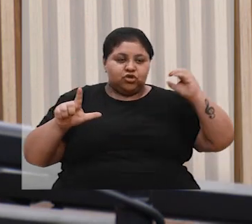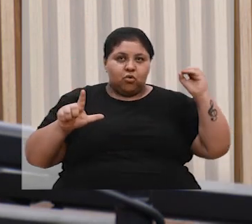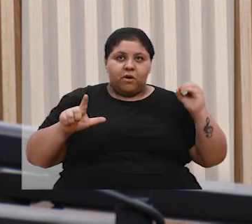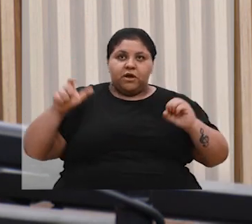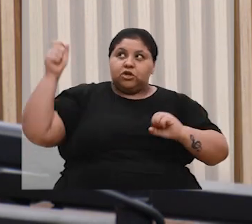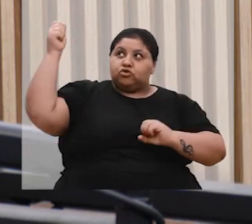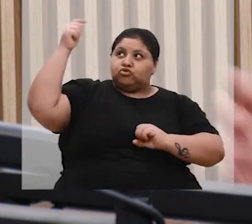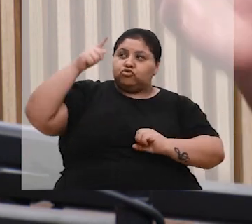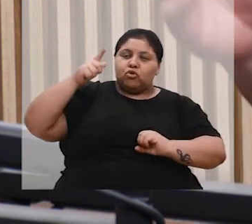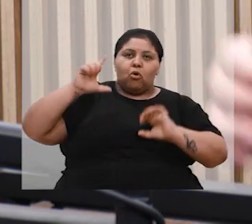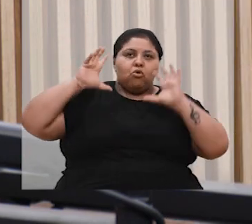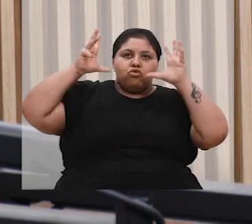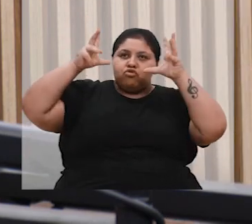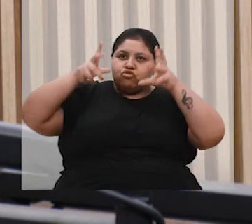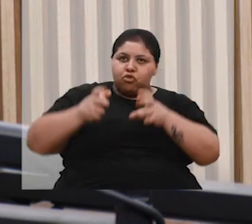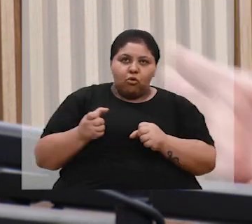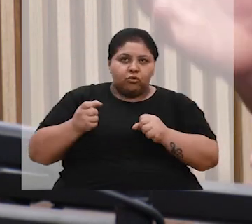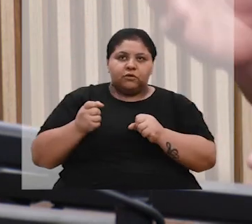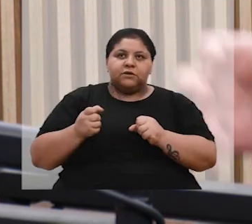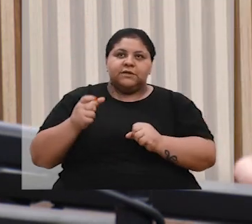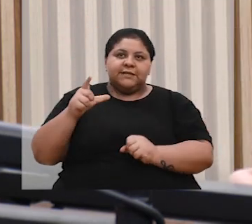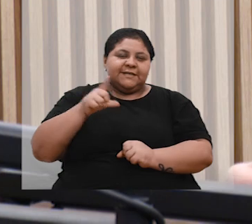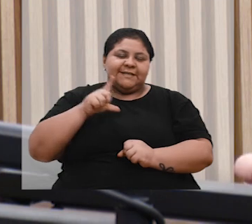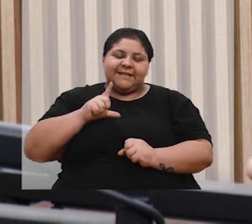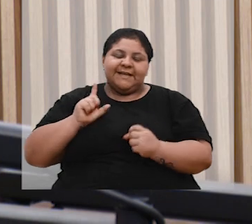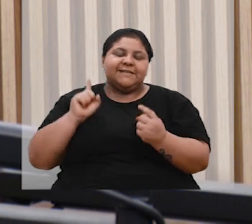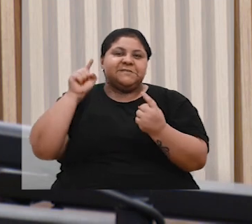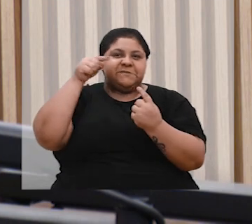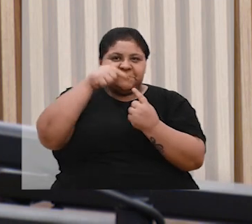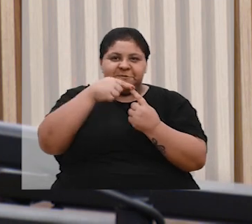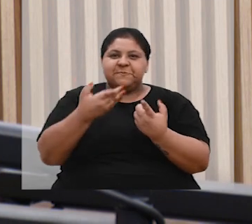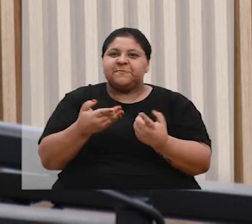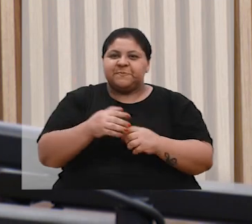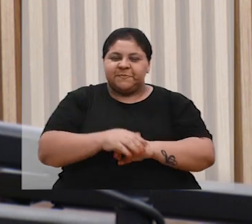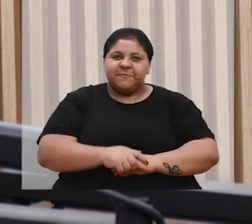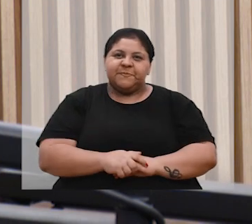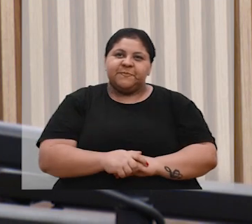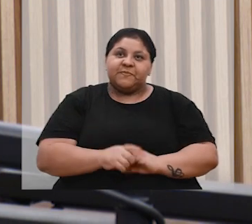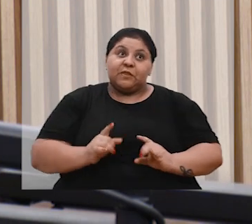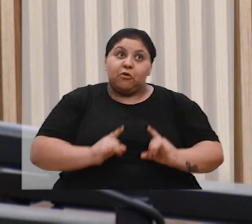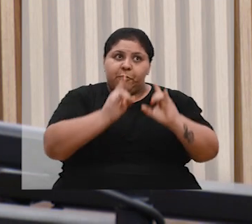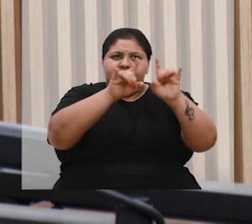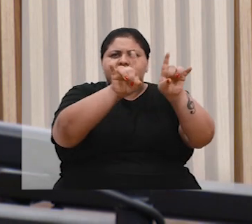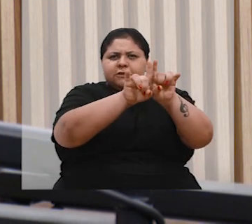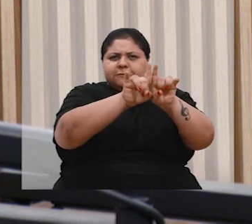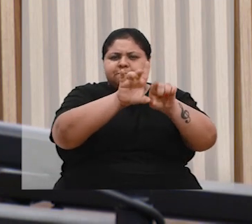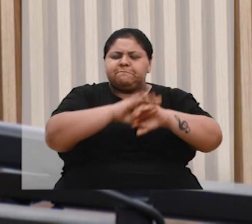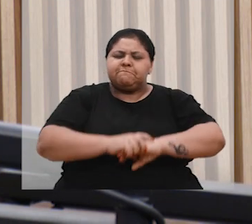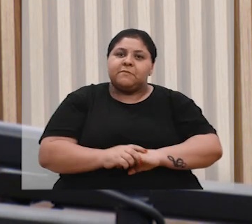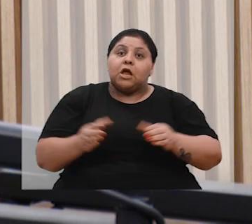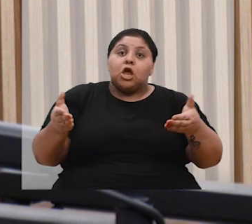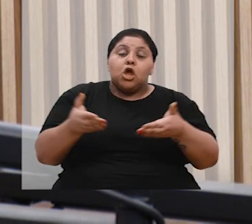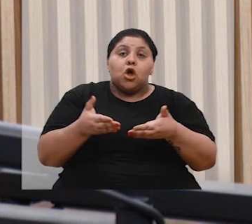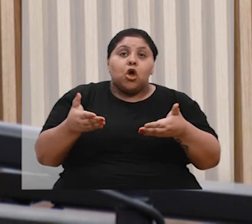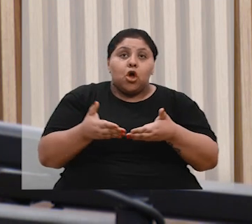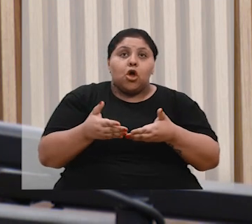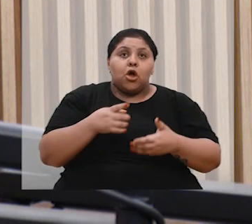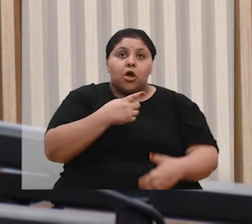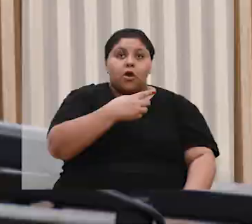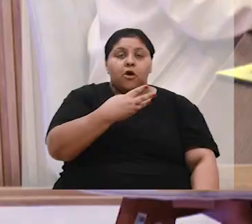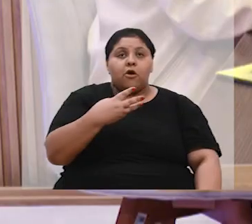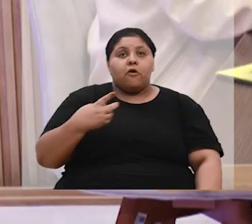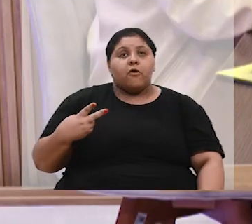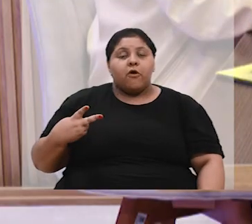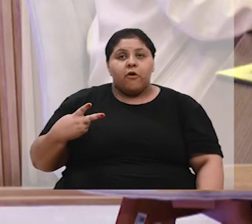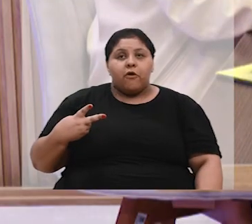do dia inteiro, né? Havia né? Esse espírito também no prédio. E hoje, Eduardo,